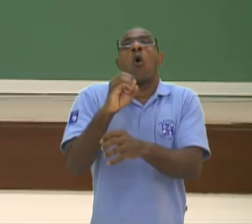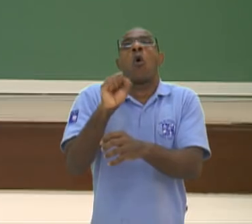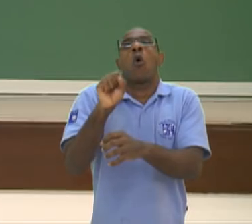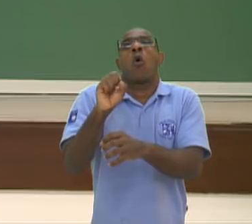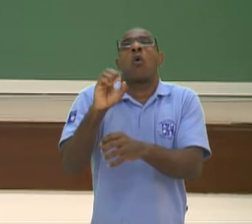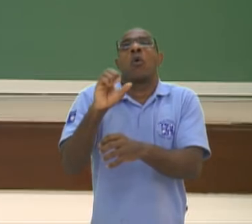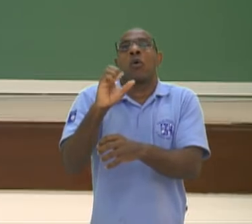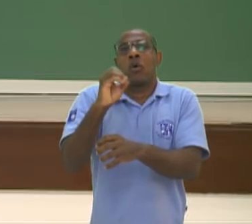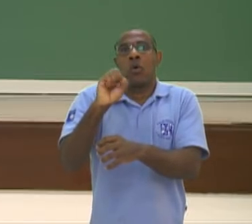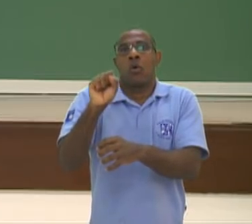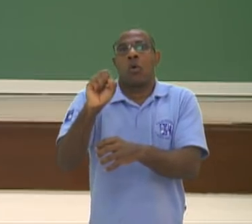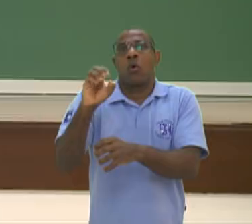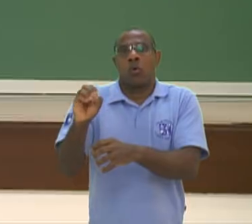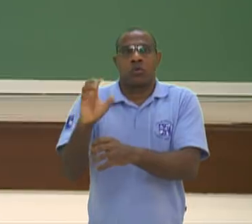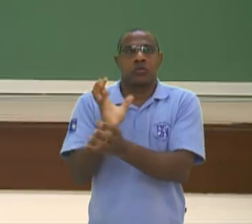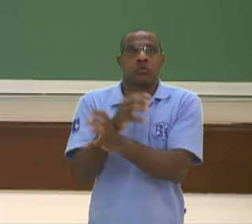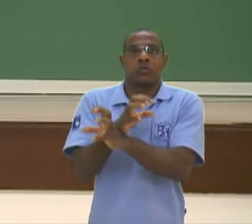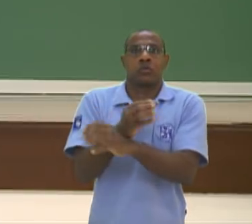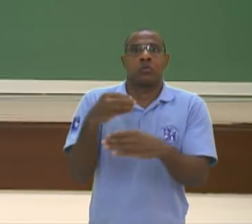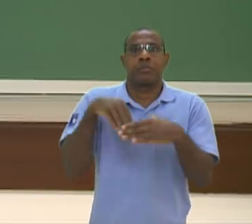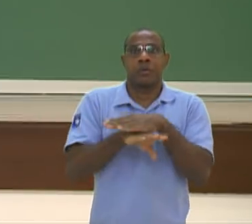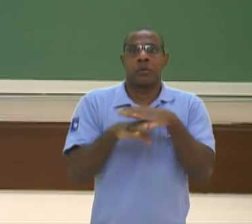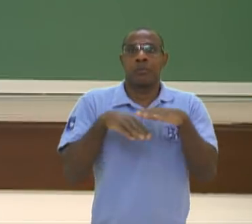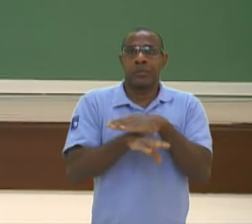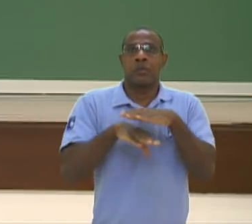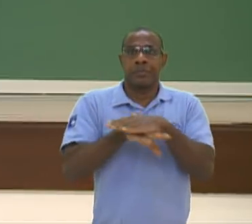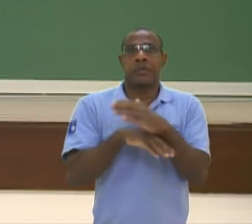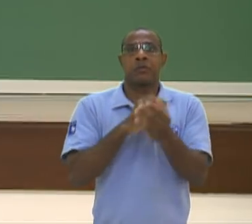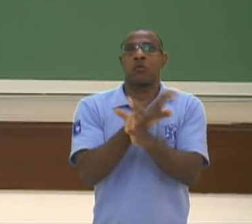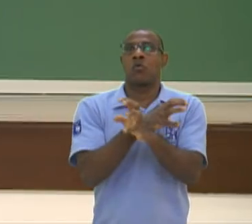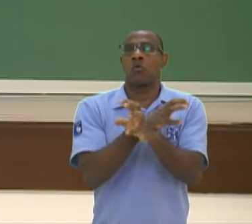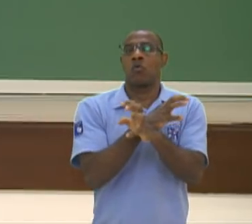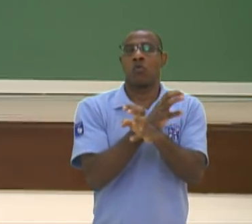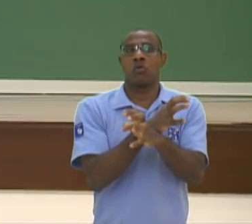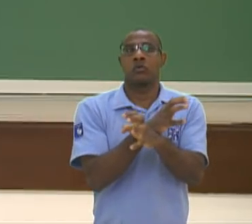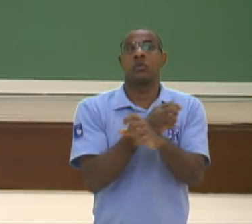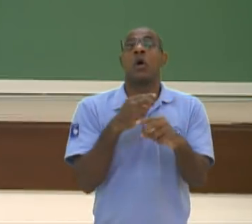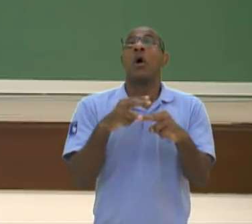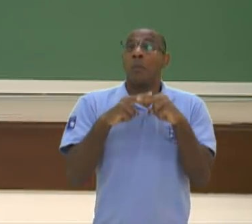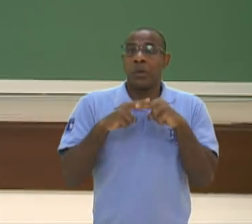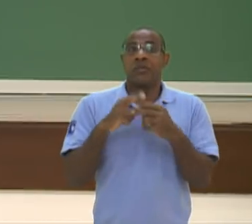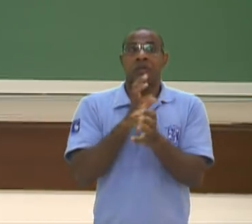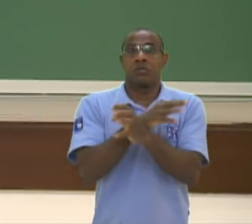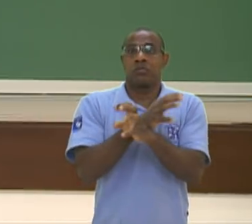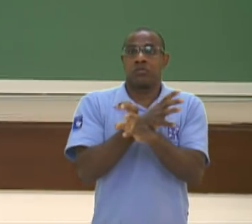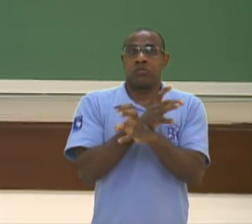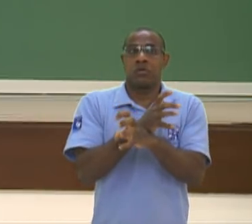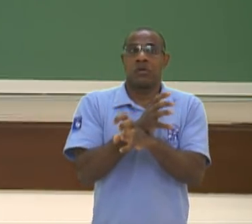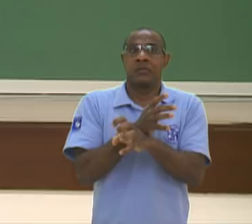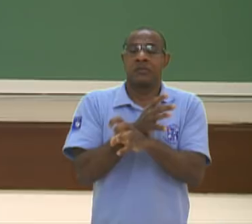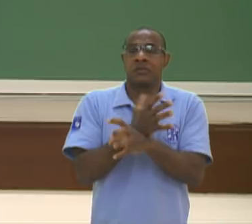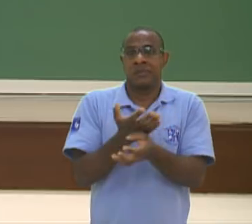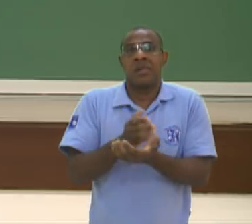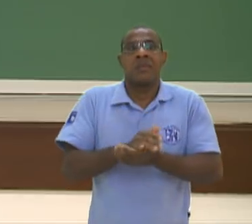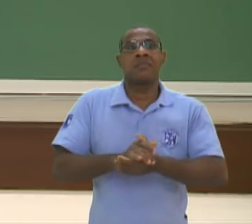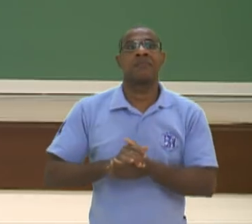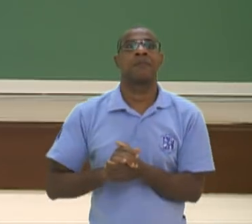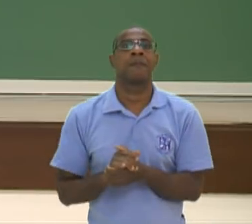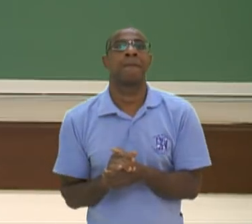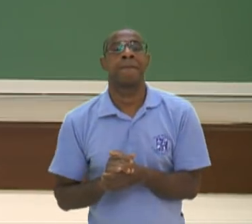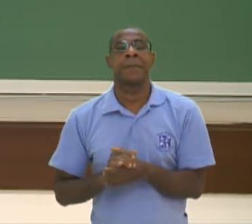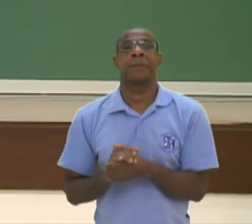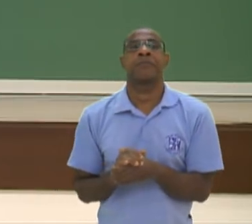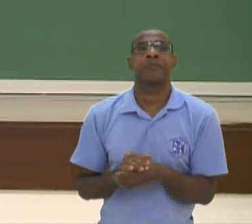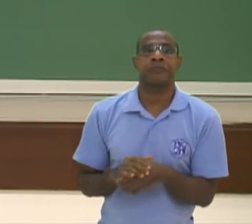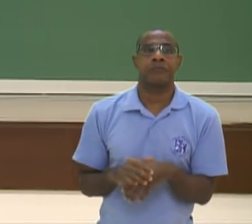gente vai consumindo, ele vai ficando armazenado no nosso esqueleto. Por isso que o esqueleto é rígido, né? Por conta dos sais de cálcio que